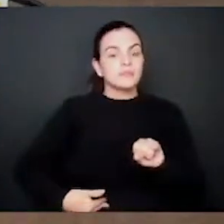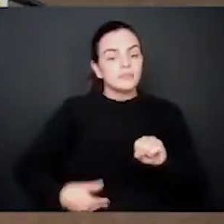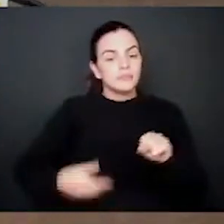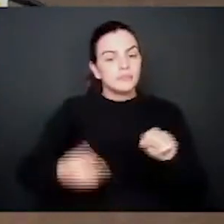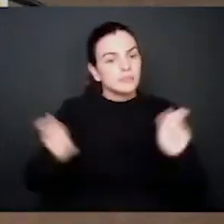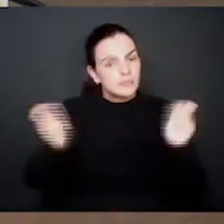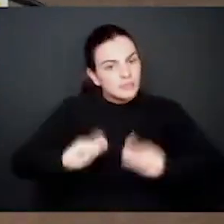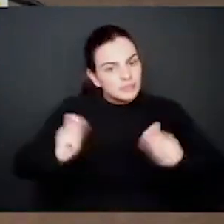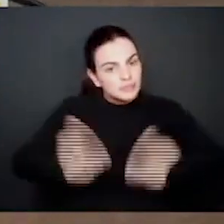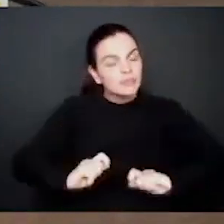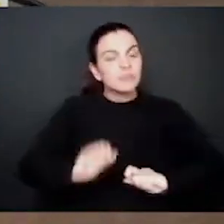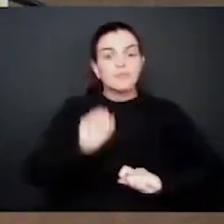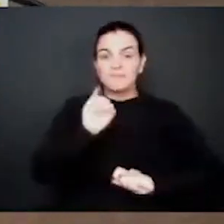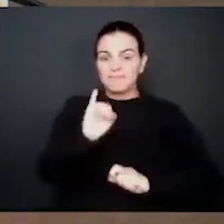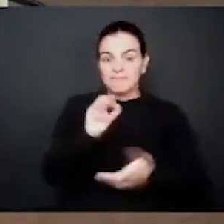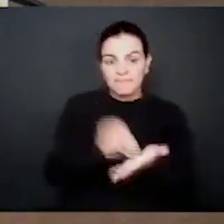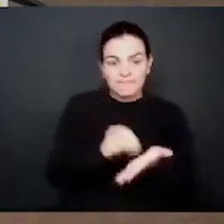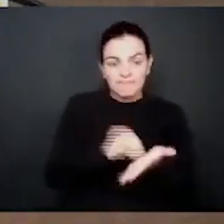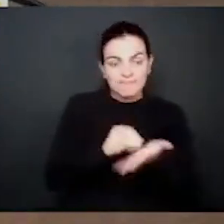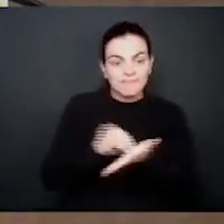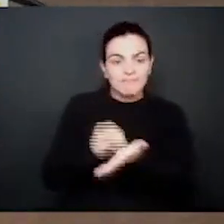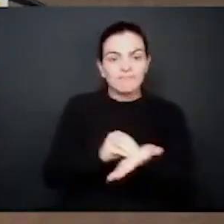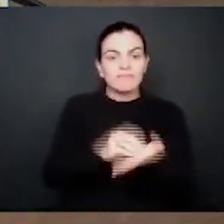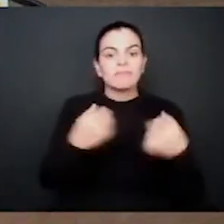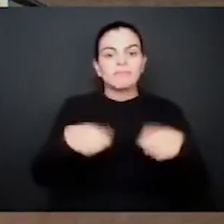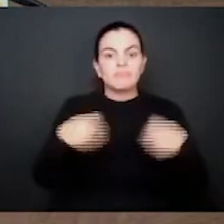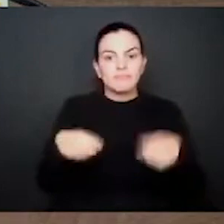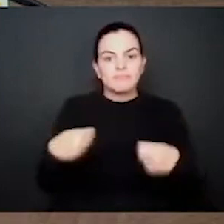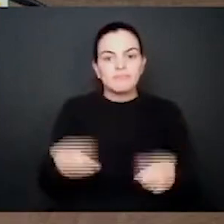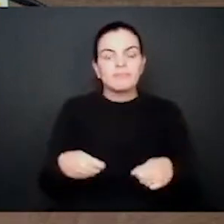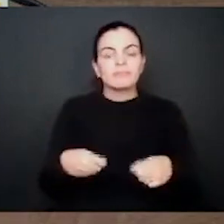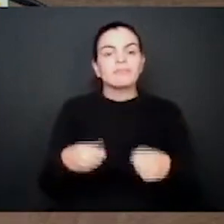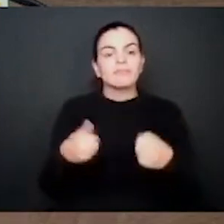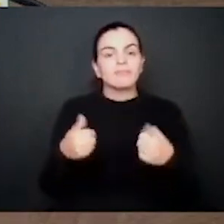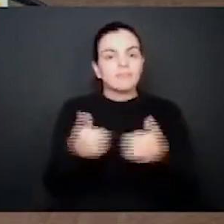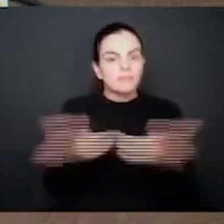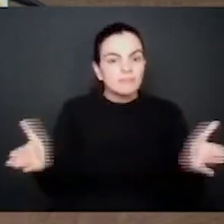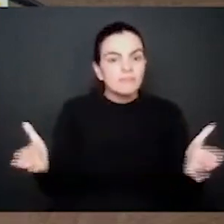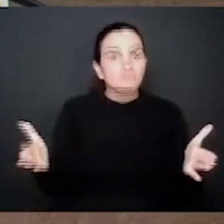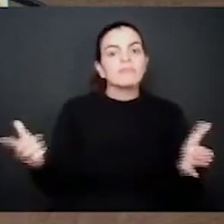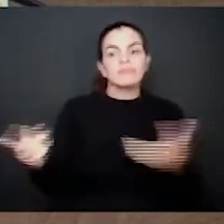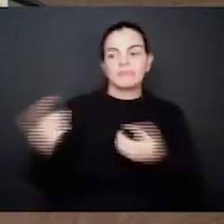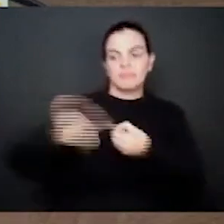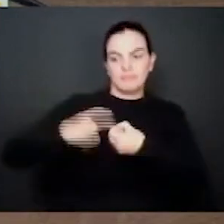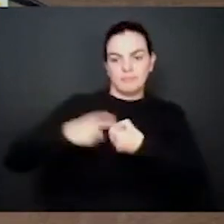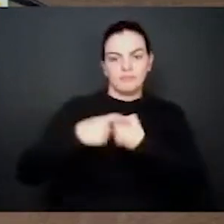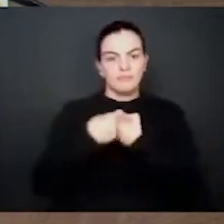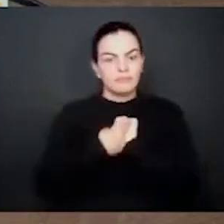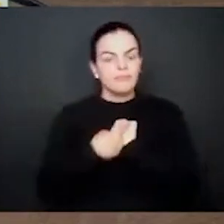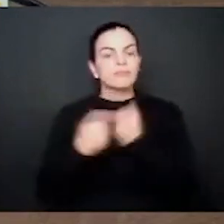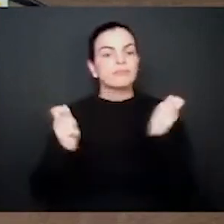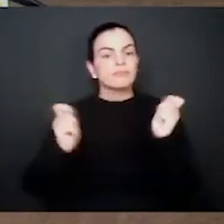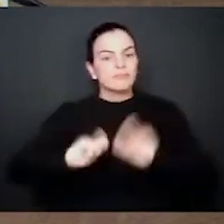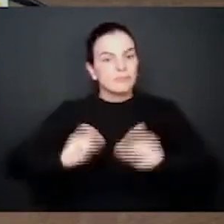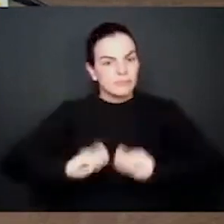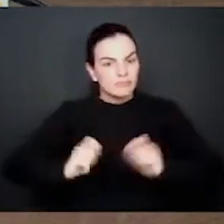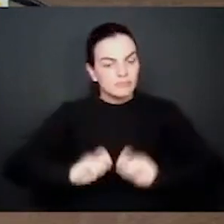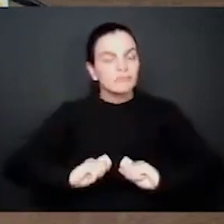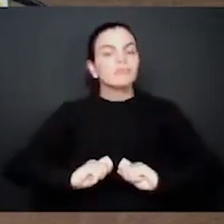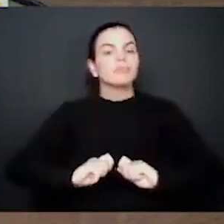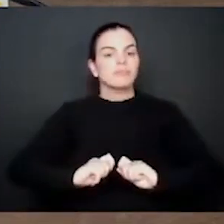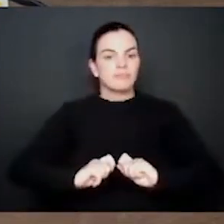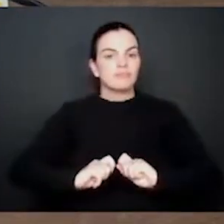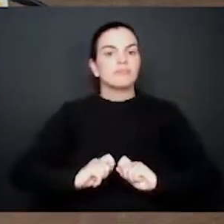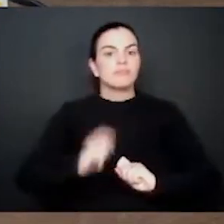possibilidade de convênios, como hoje em Curitiba nós temos os seis, que são conveniados ao município de Curitiba, onde é repassada uma per